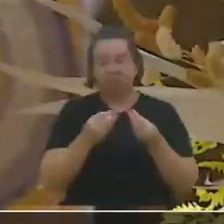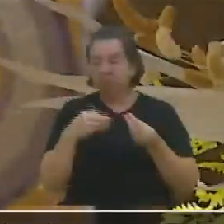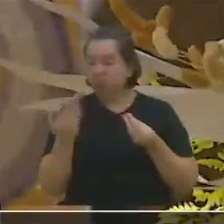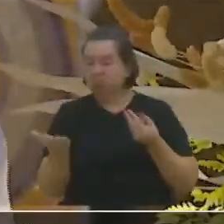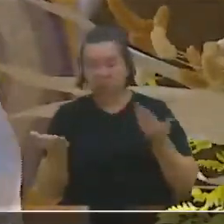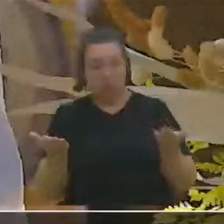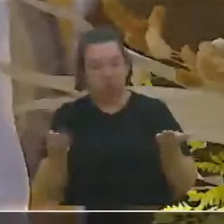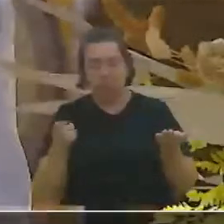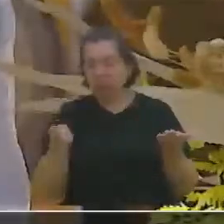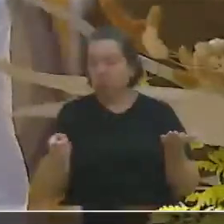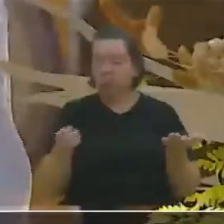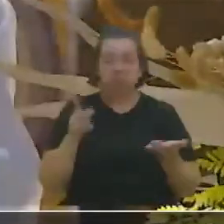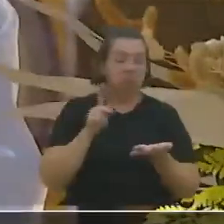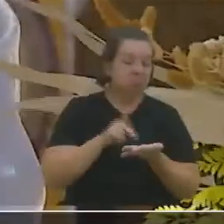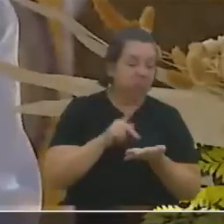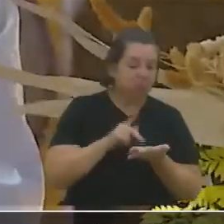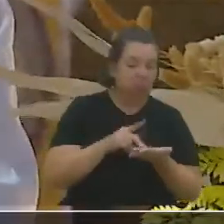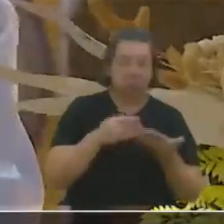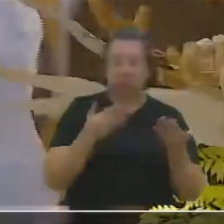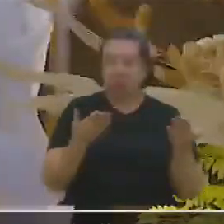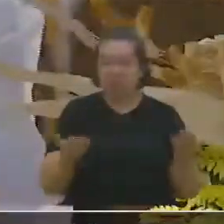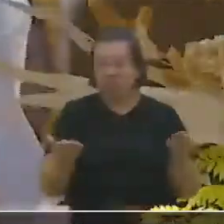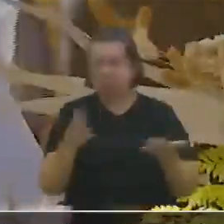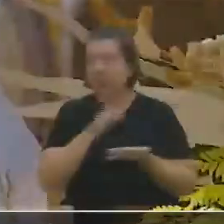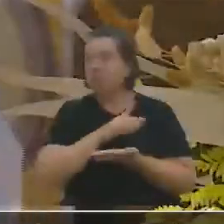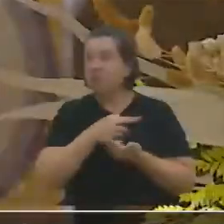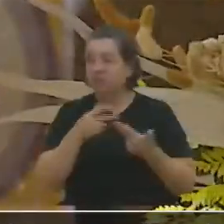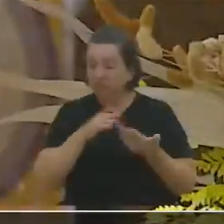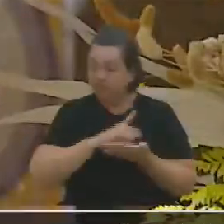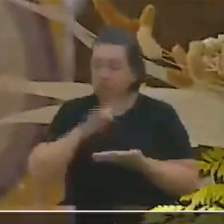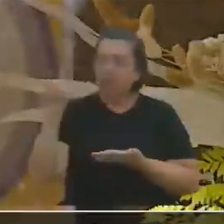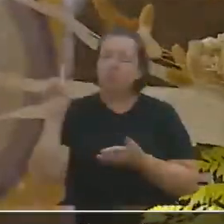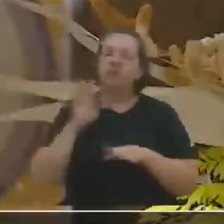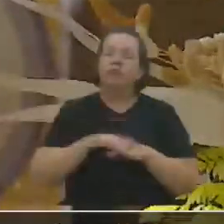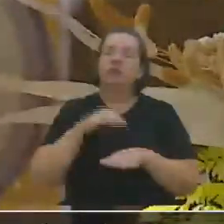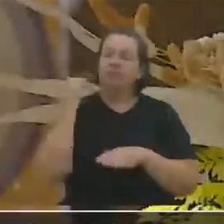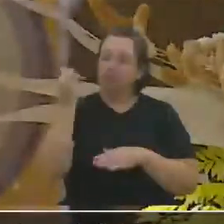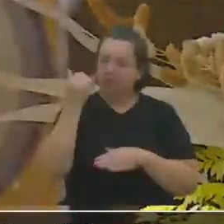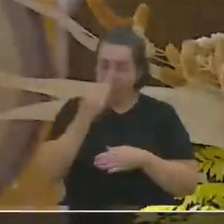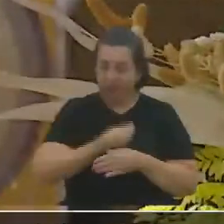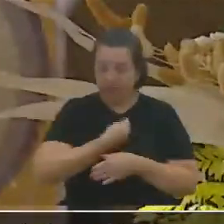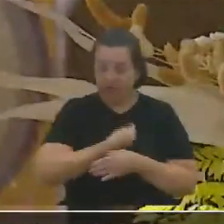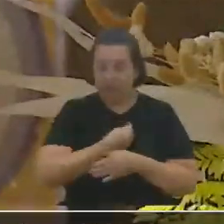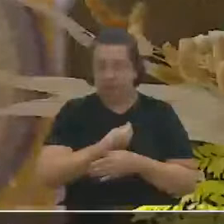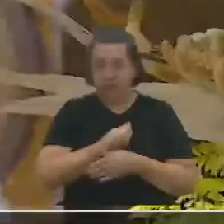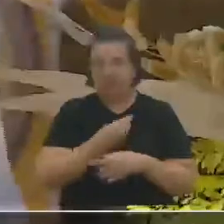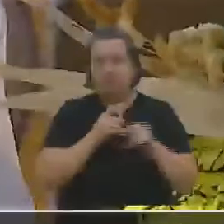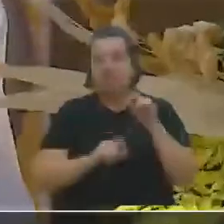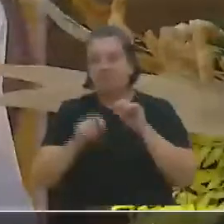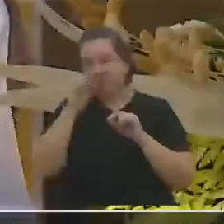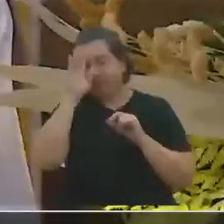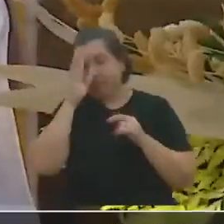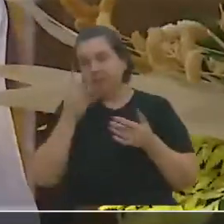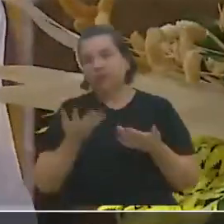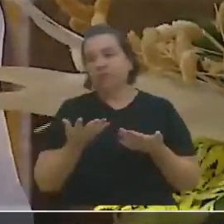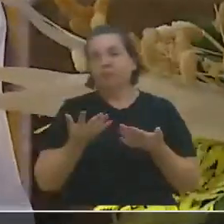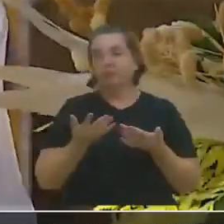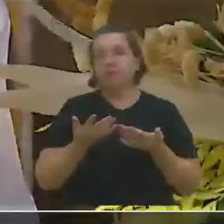distinguir as verdades divinas na minha vida. E aí o que que